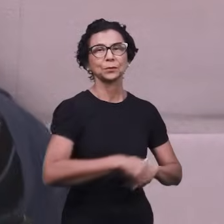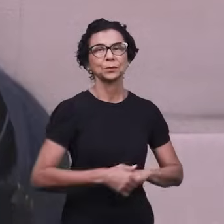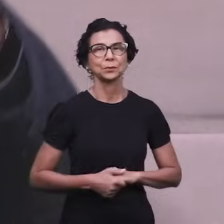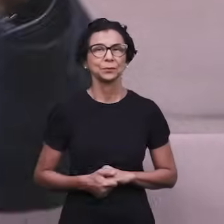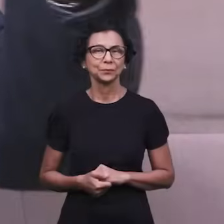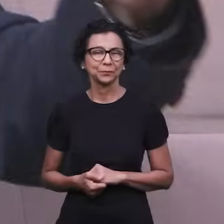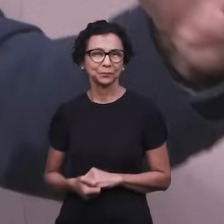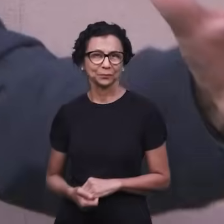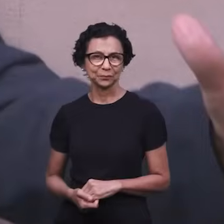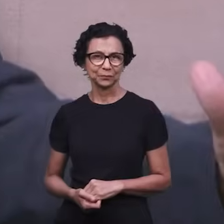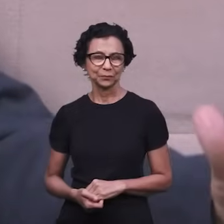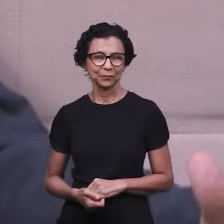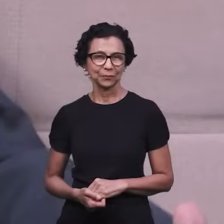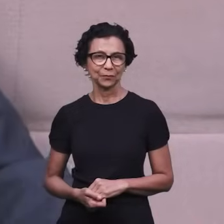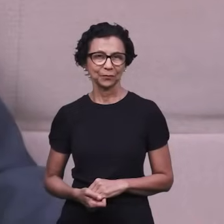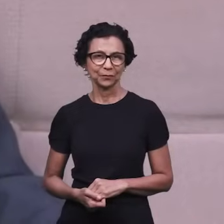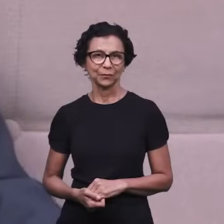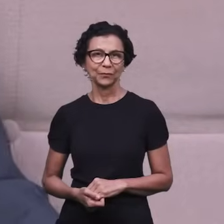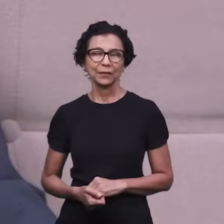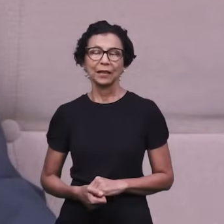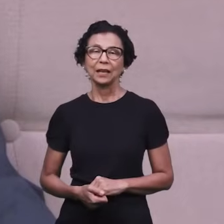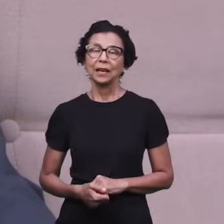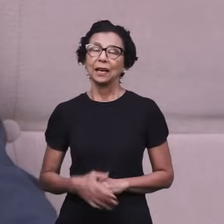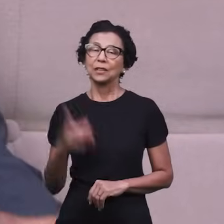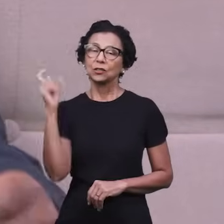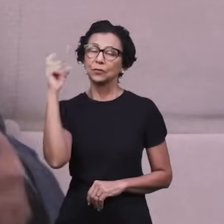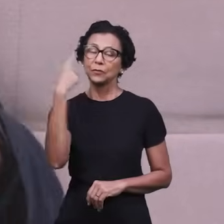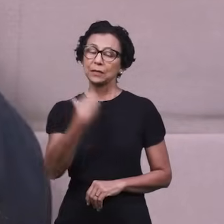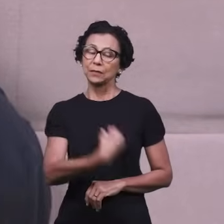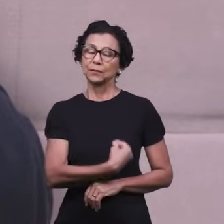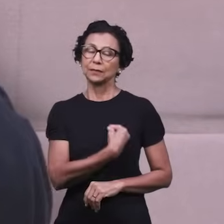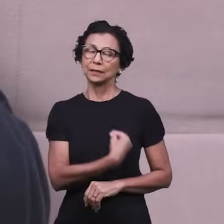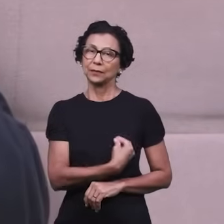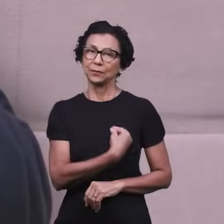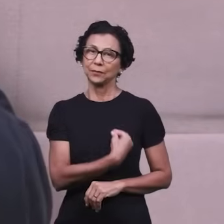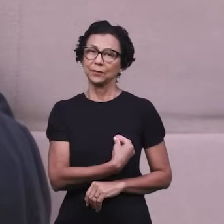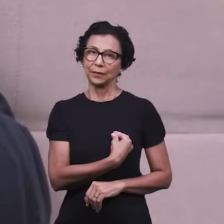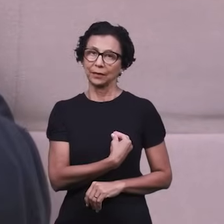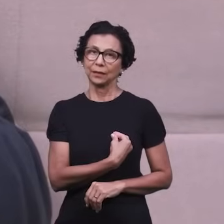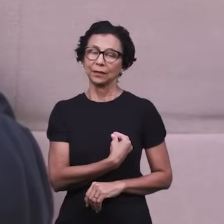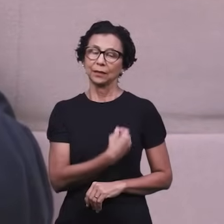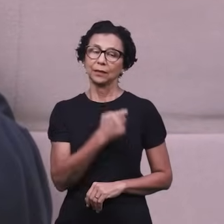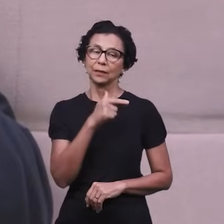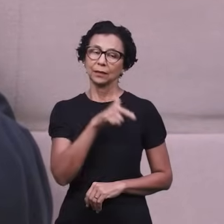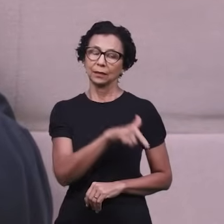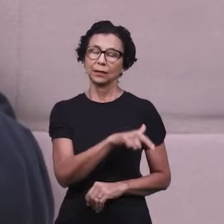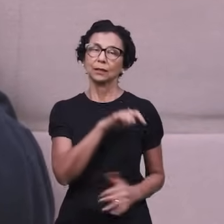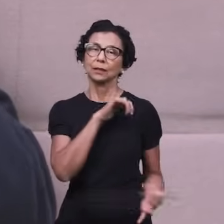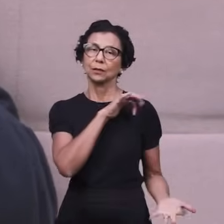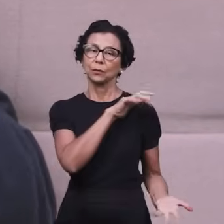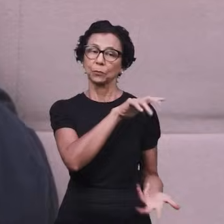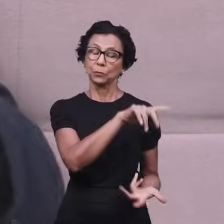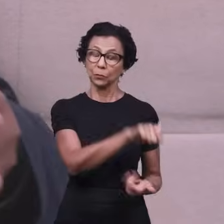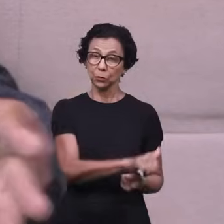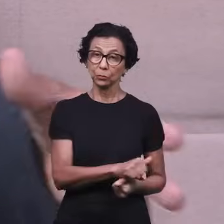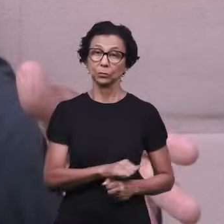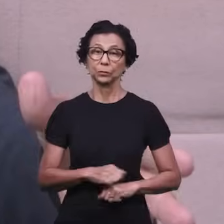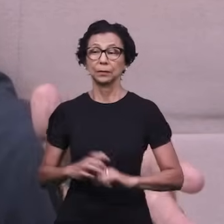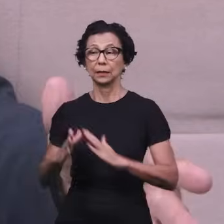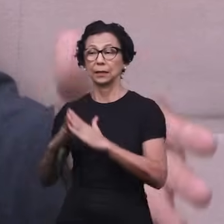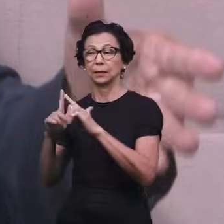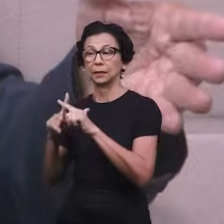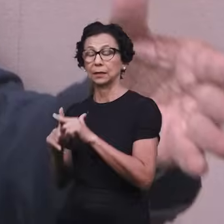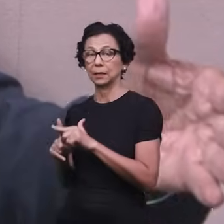Ele é inóspito à palavra de Deus, né? Mas a igreja sobrevive no deserto da